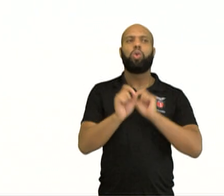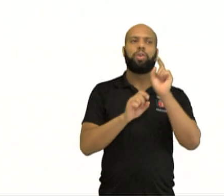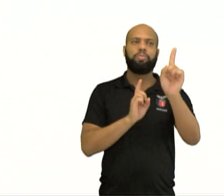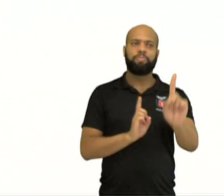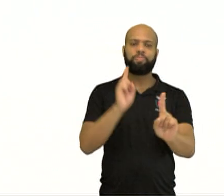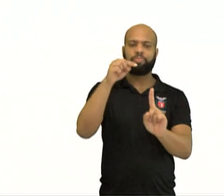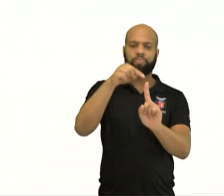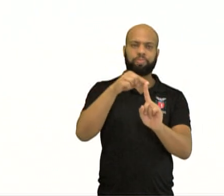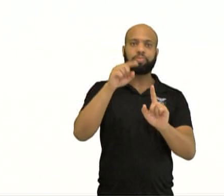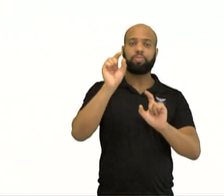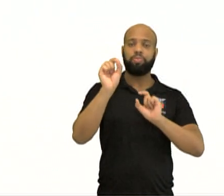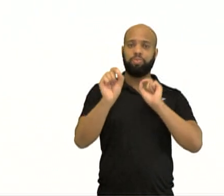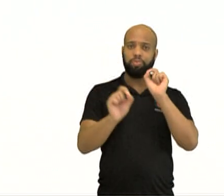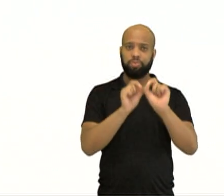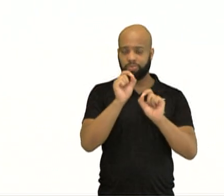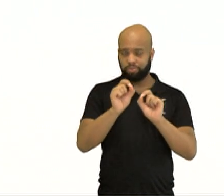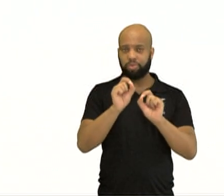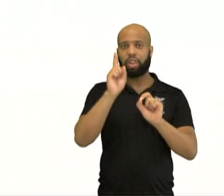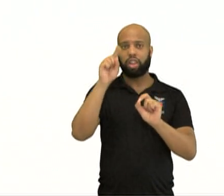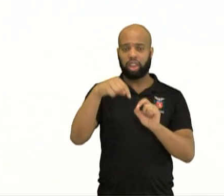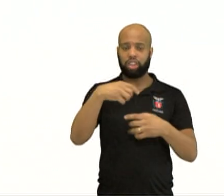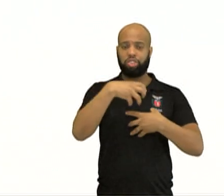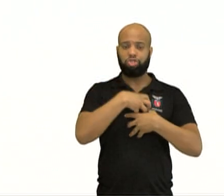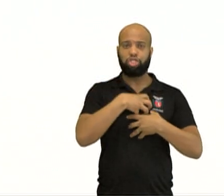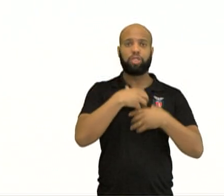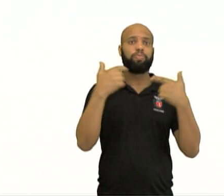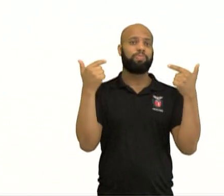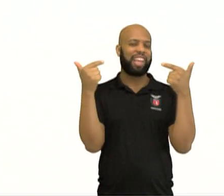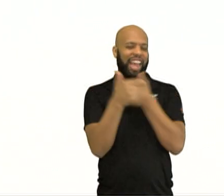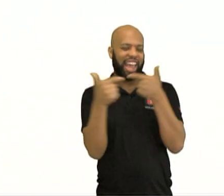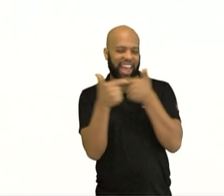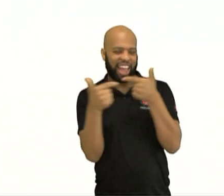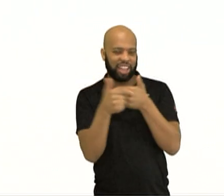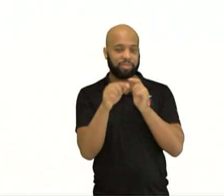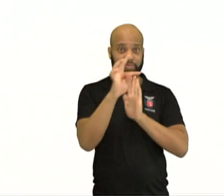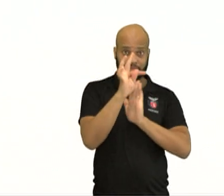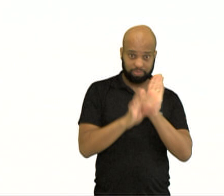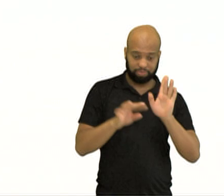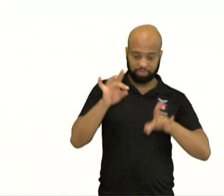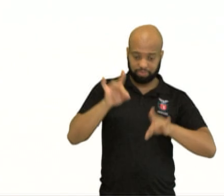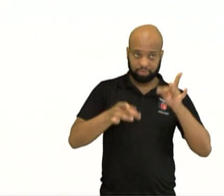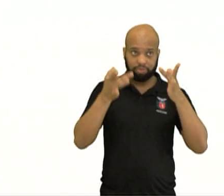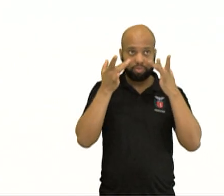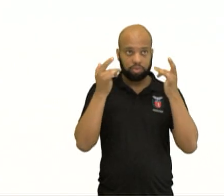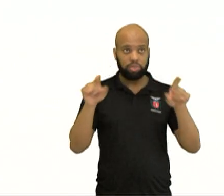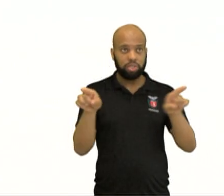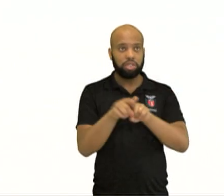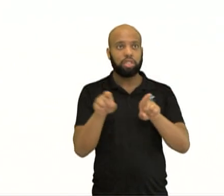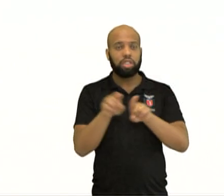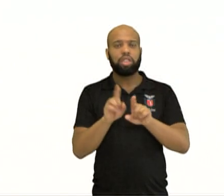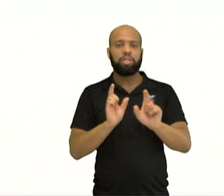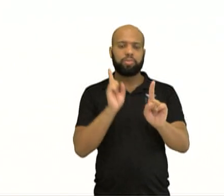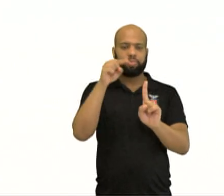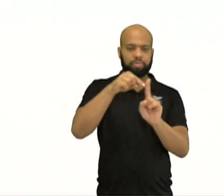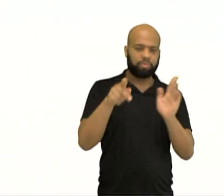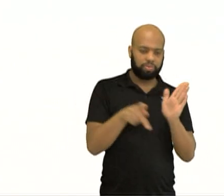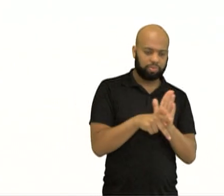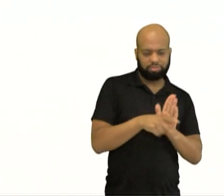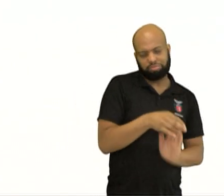sobre as funções da comédia e as funções da